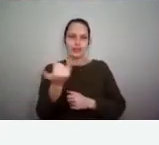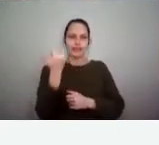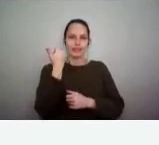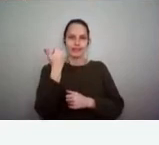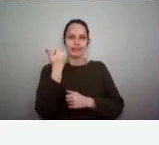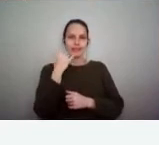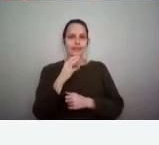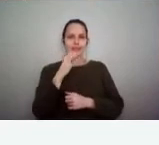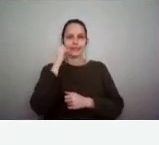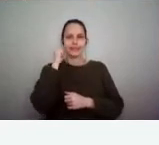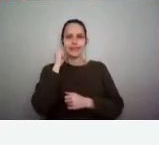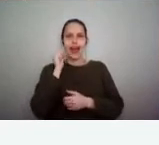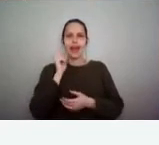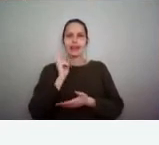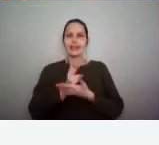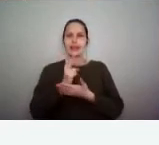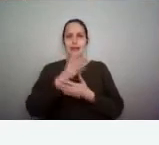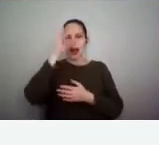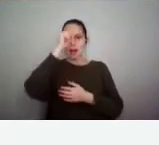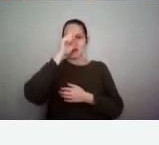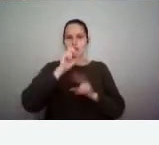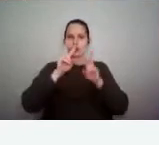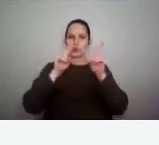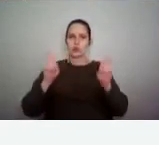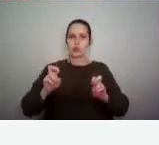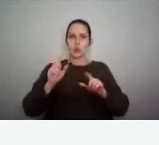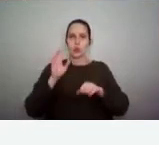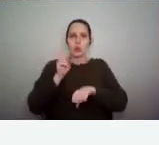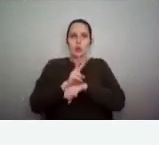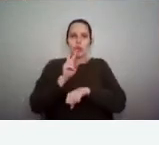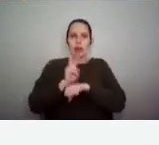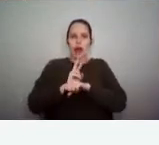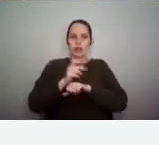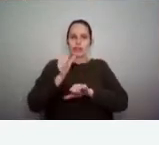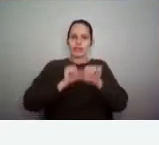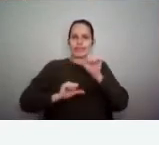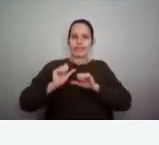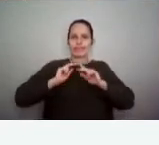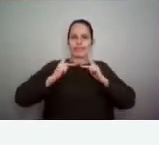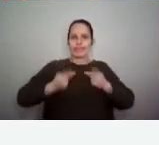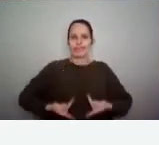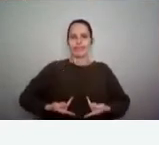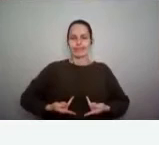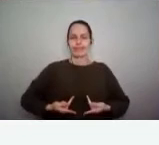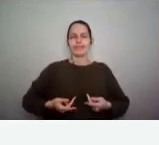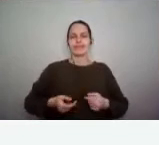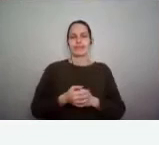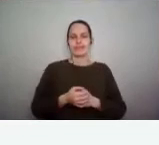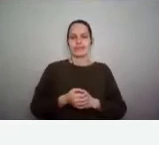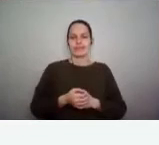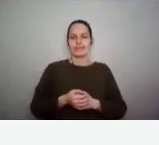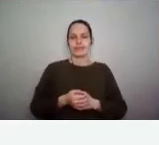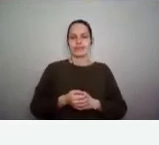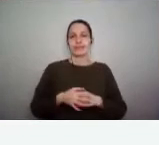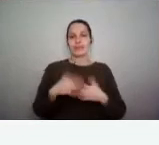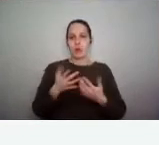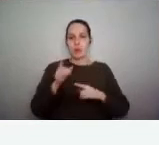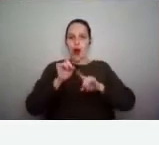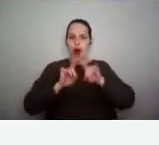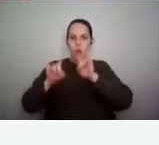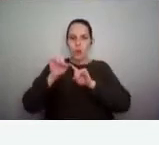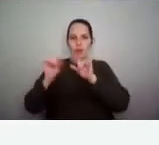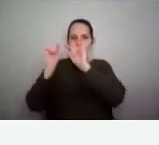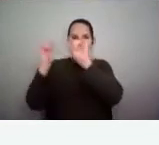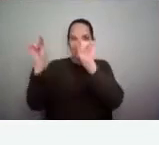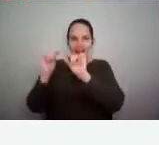sobre humanização do cuidado. Obrigada por compartilhar, Adriana Torres. Então, esses são alguns dos retornos que a gente teve